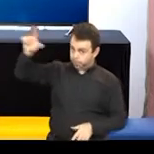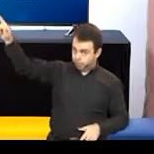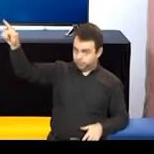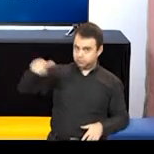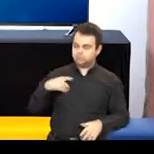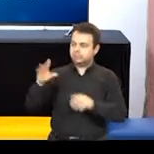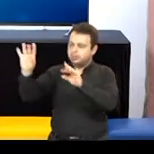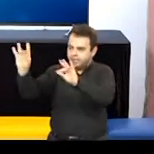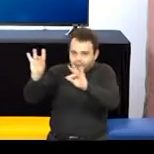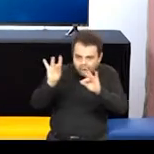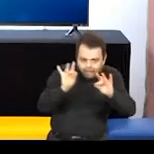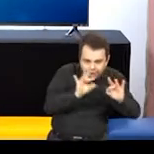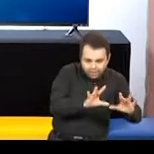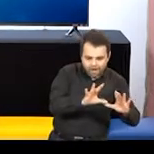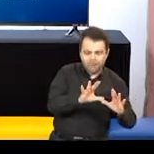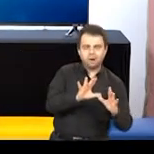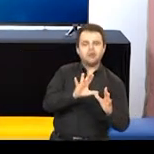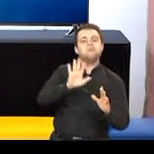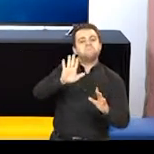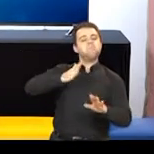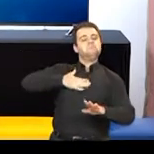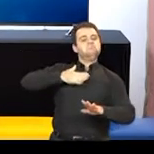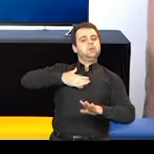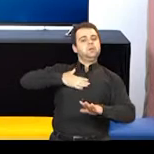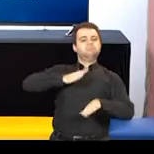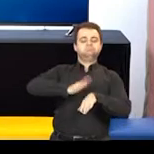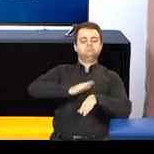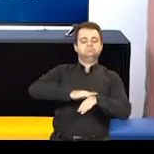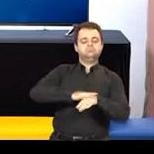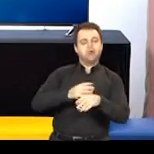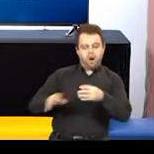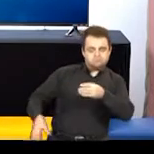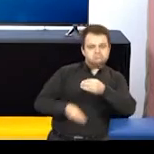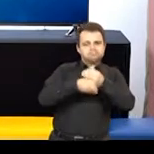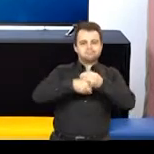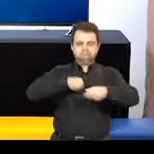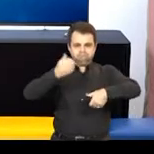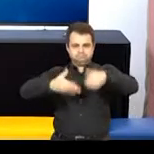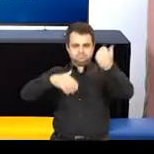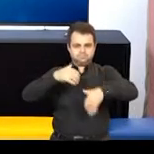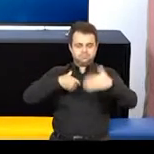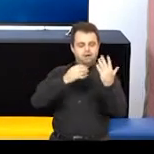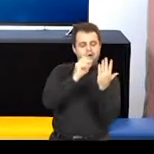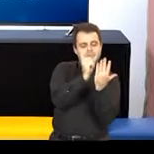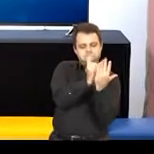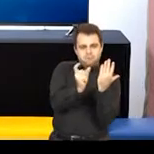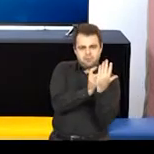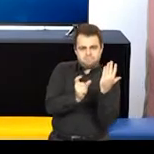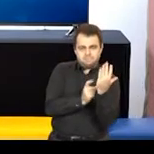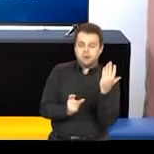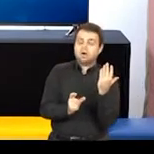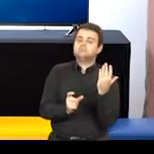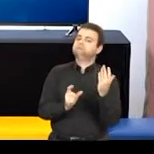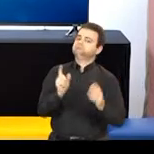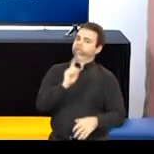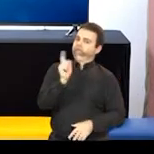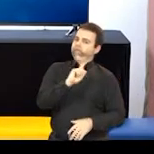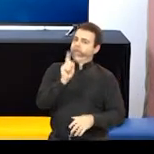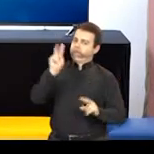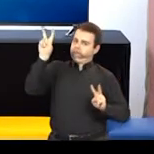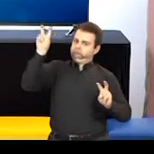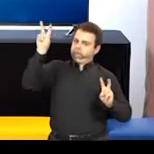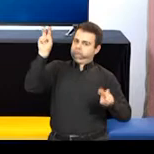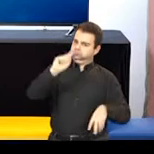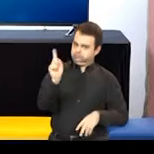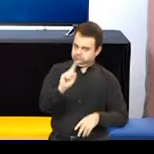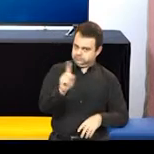para contar o que os outros disseram, eu não uso aspas, ok? Somente quando for uma citação direta, quando as palavras que